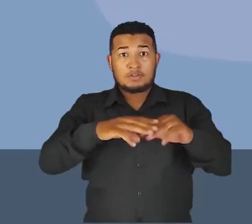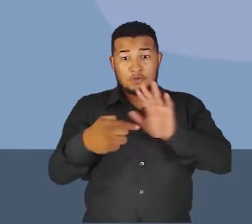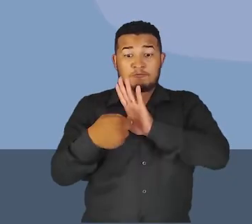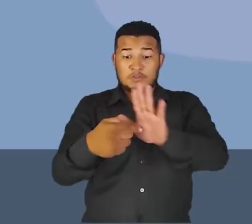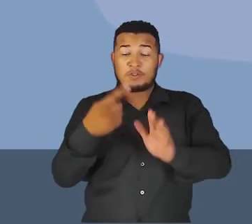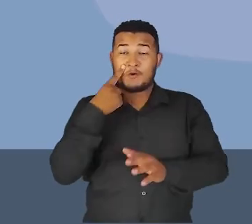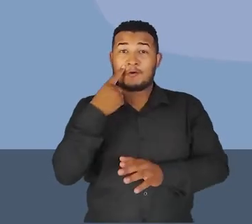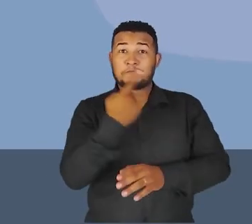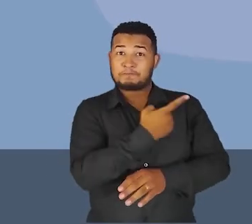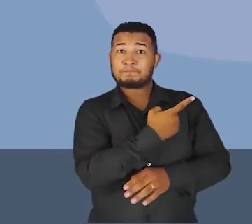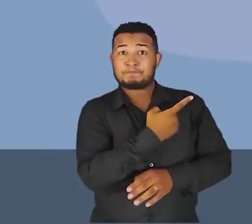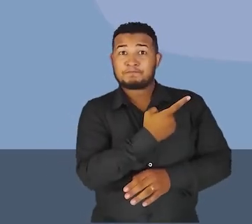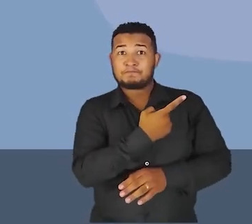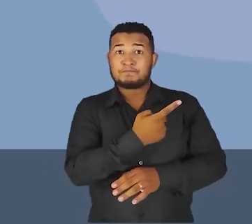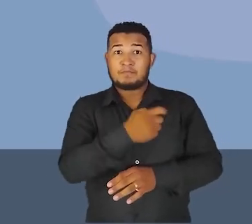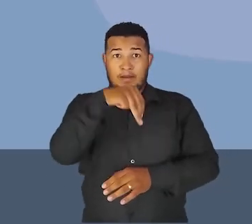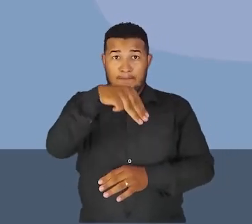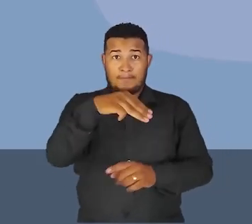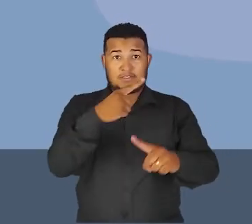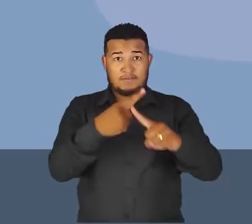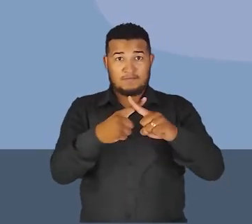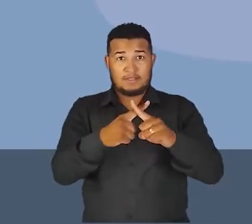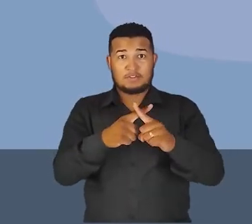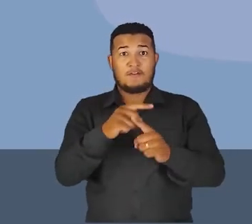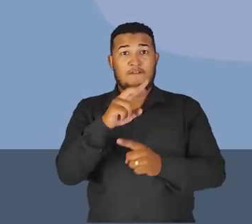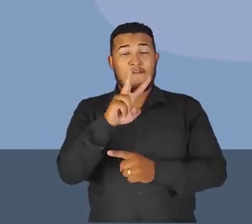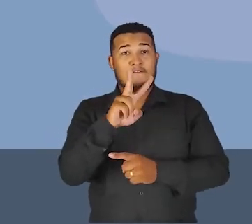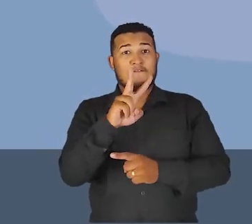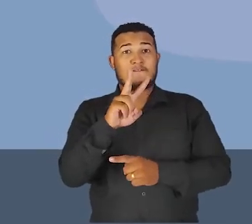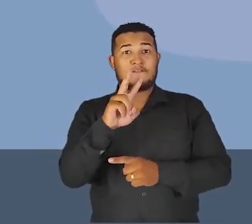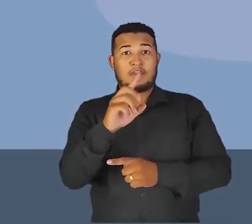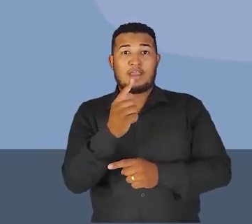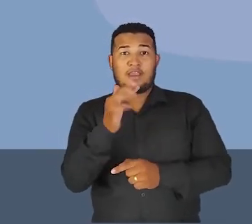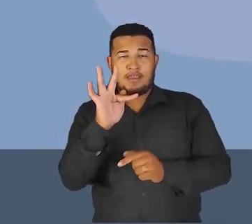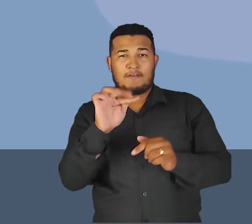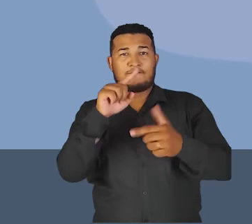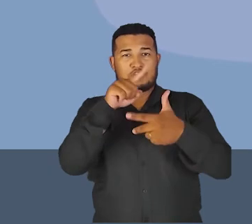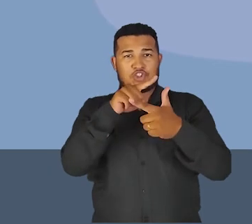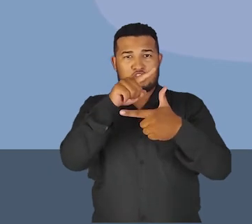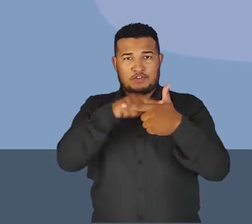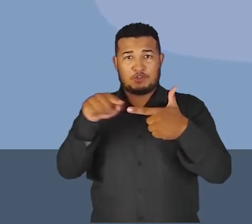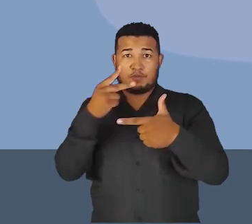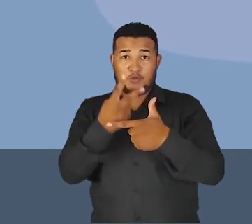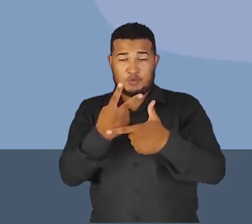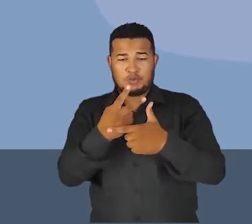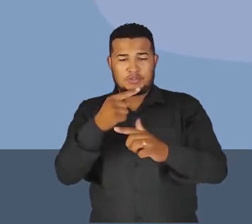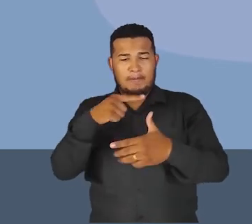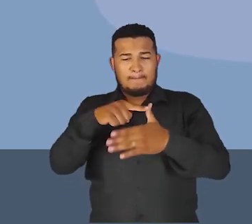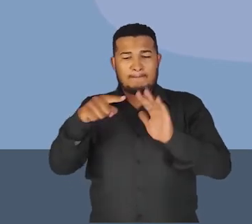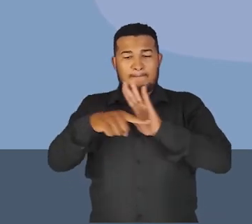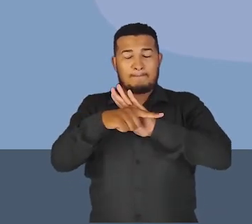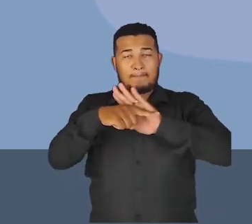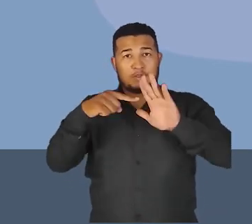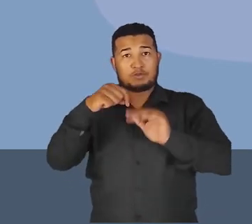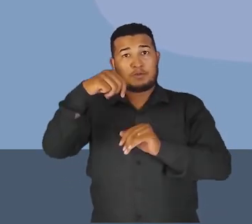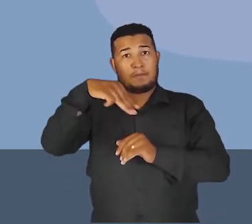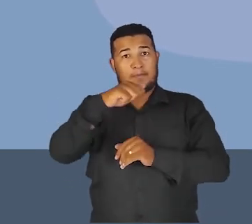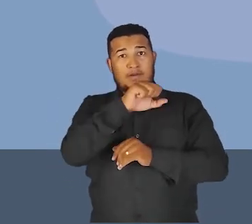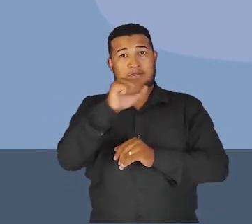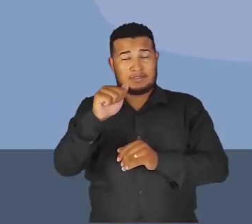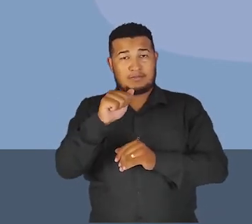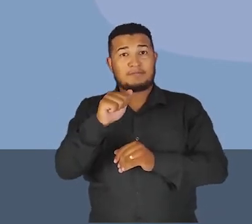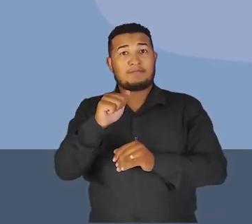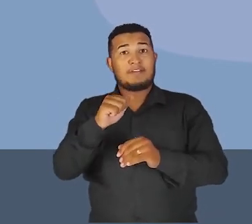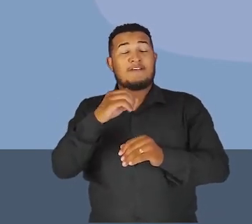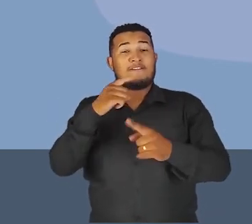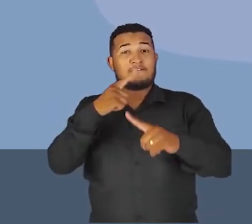você. Massa vezes velocidade final ao quadrado dividido por 2, menos massa vezes velocidade inicial ao